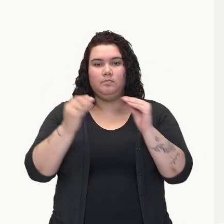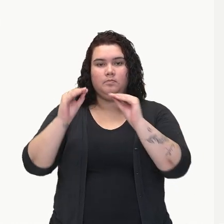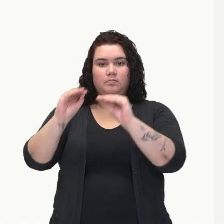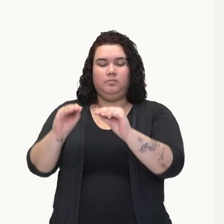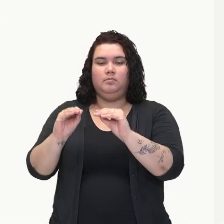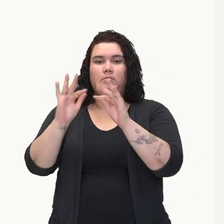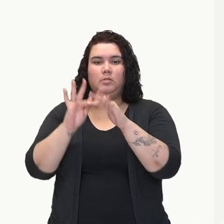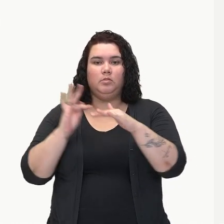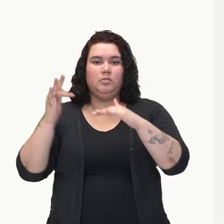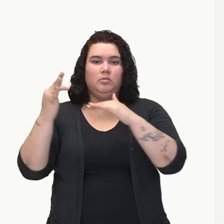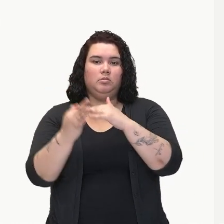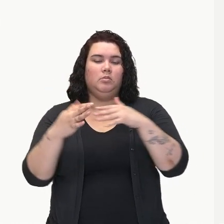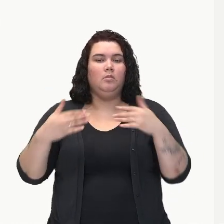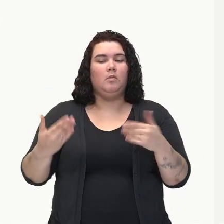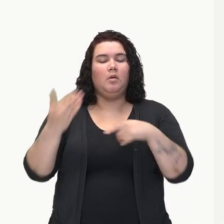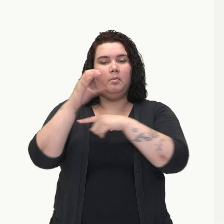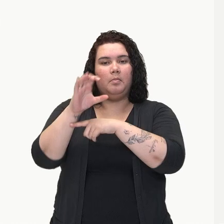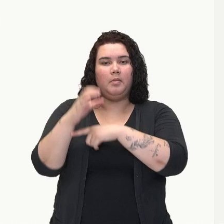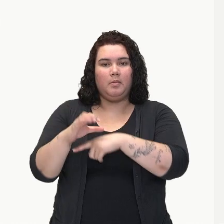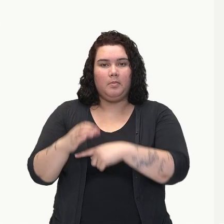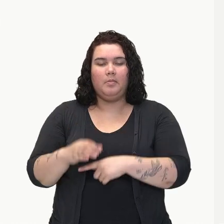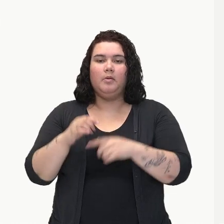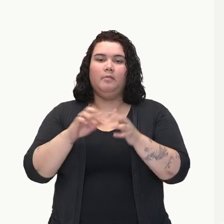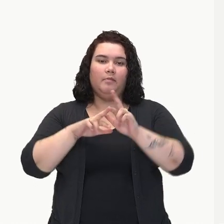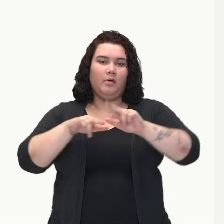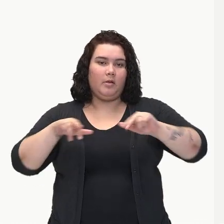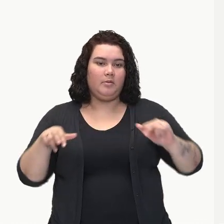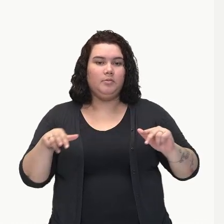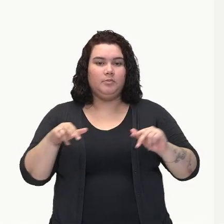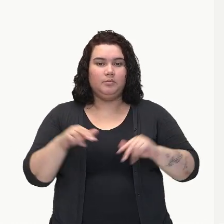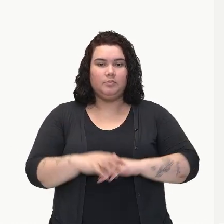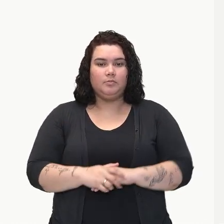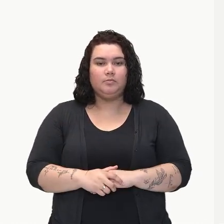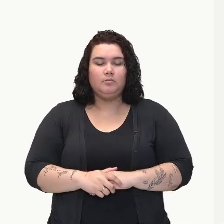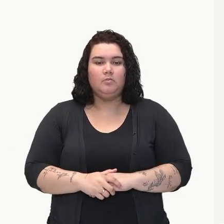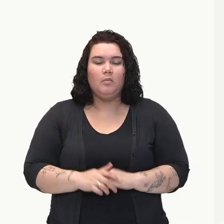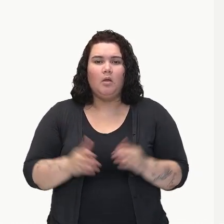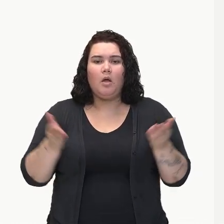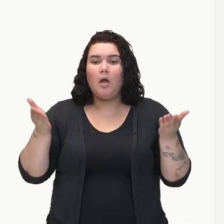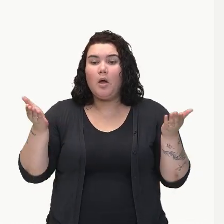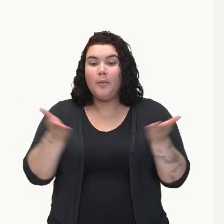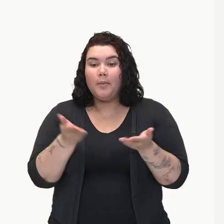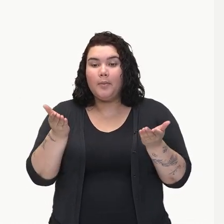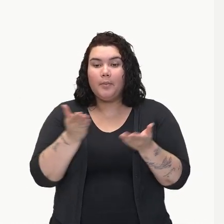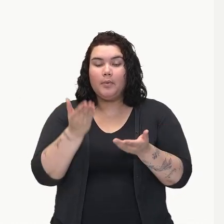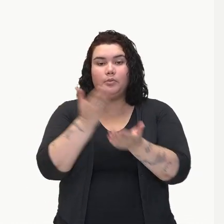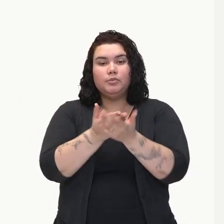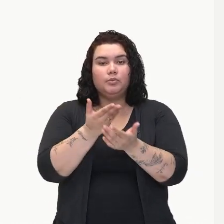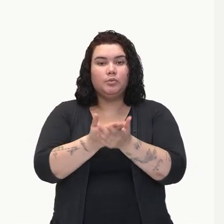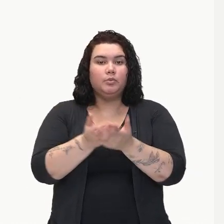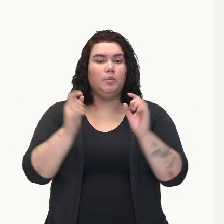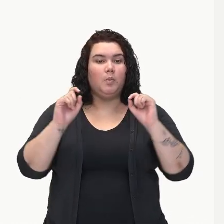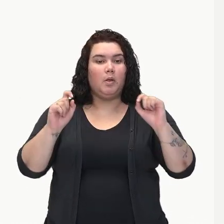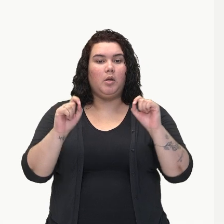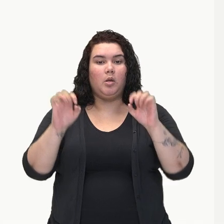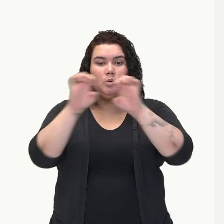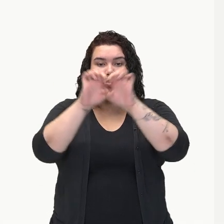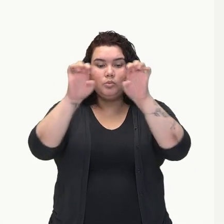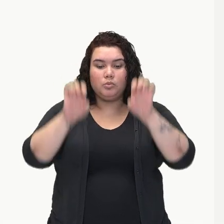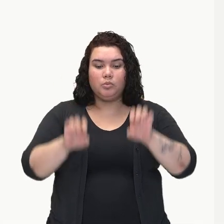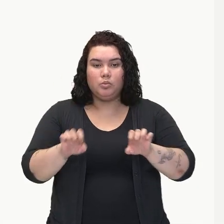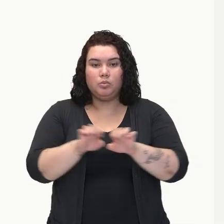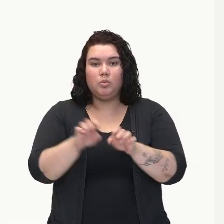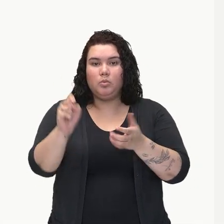acaba trazendo outra dimensão para esses textos. Então vamos ver a estrutura de um poema. Afinal de contas, a gente está